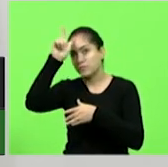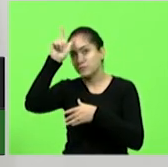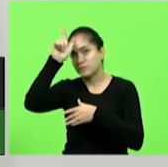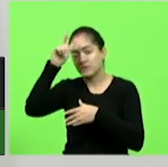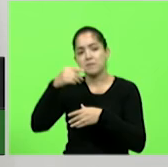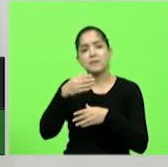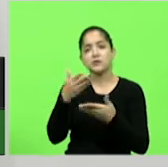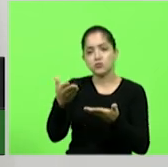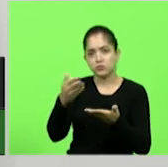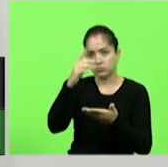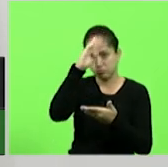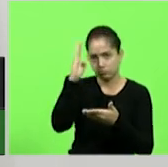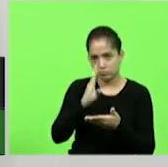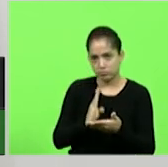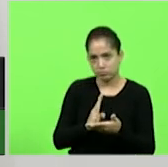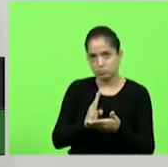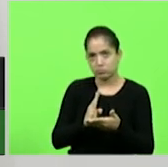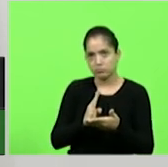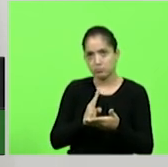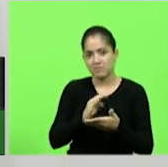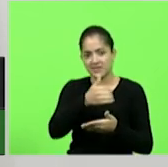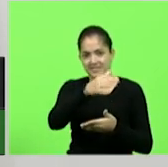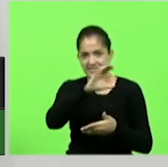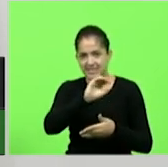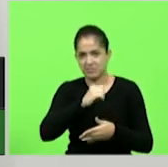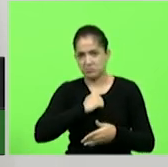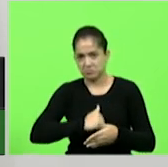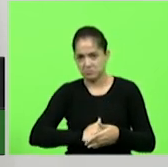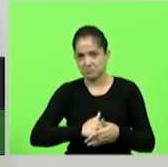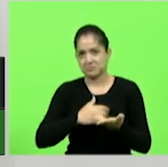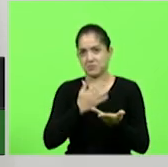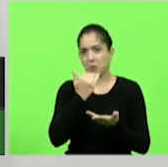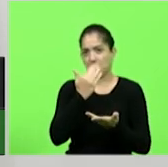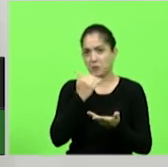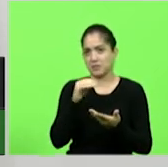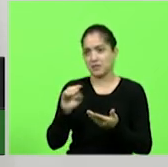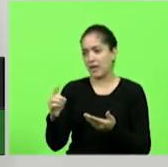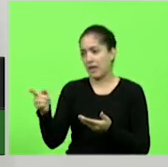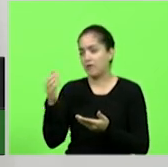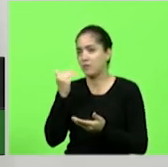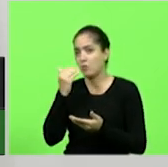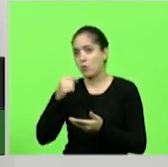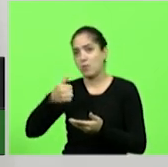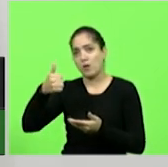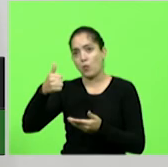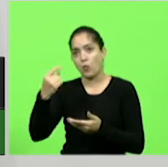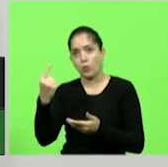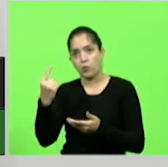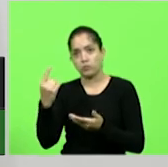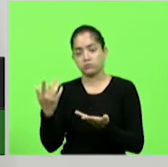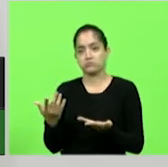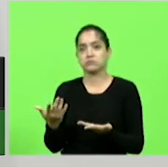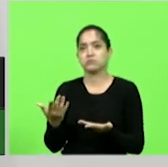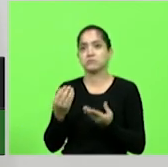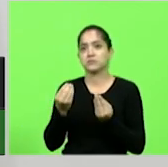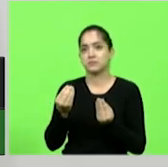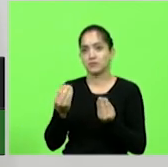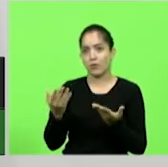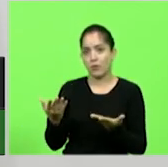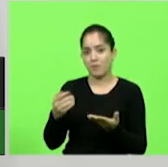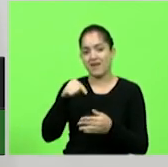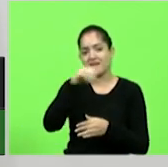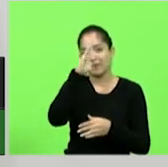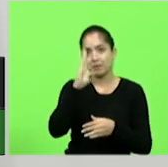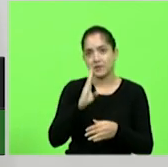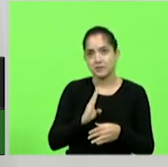brasileiro? Rapaz, aí vocês comem 10 potes de titica por dia, lá eu vou comer só um. Aí disseram, rapaz, aqui é Brasil, o dia